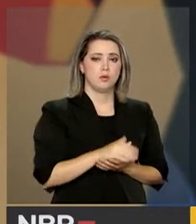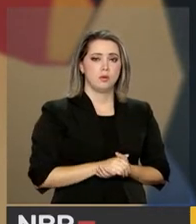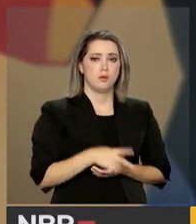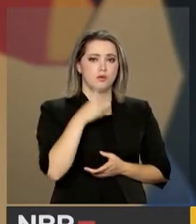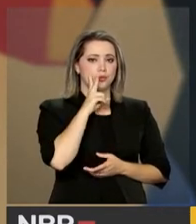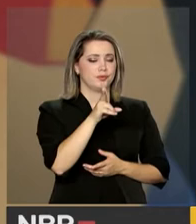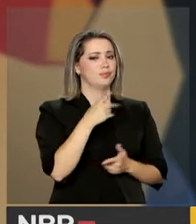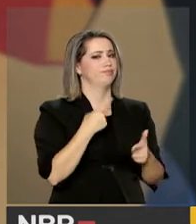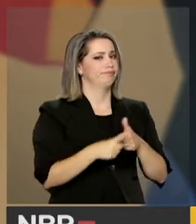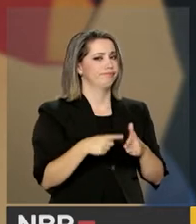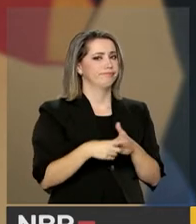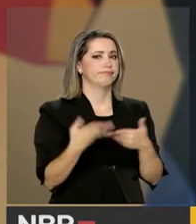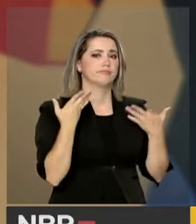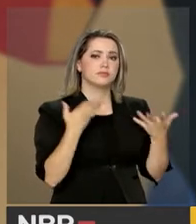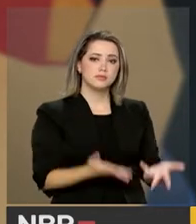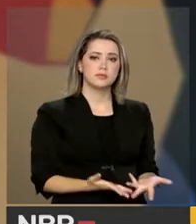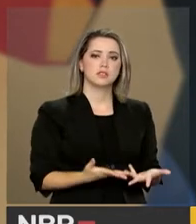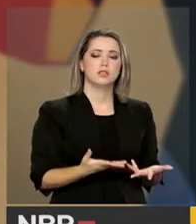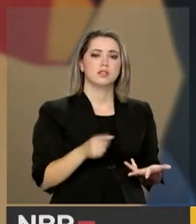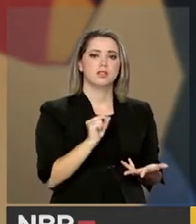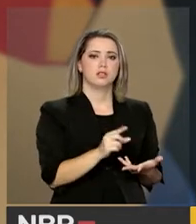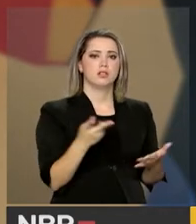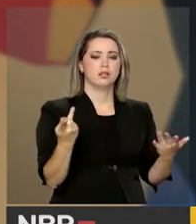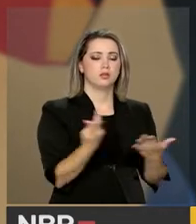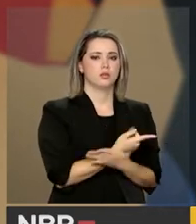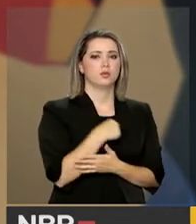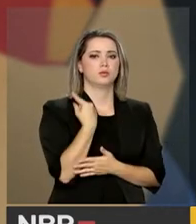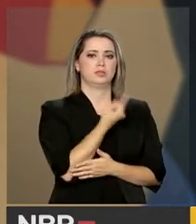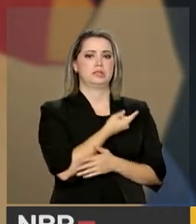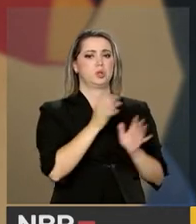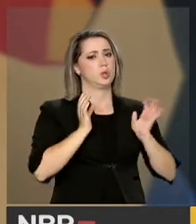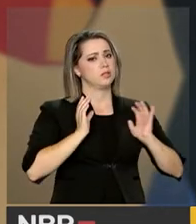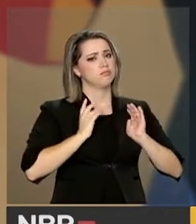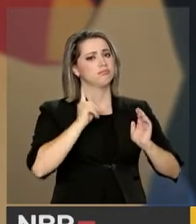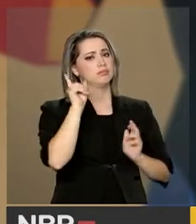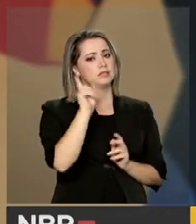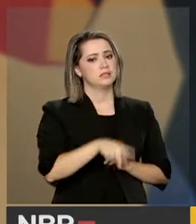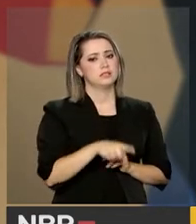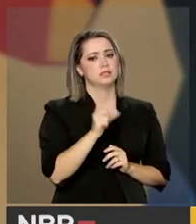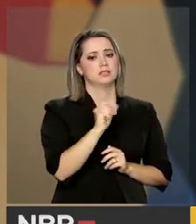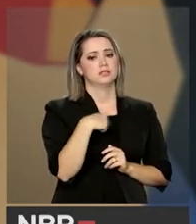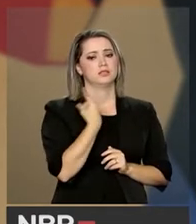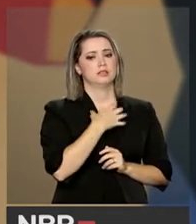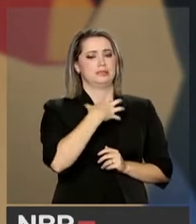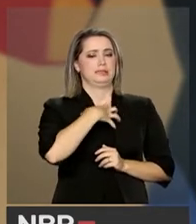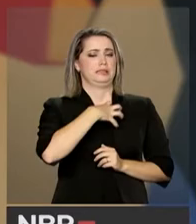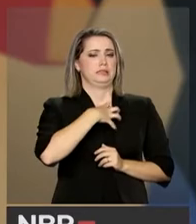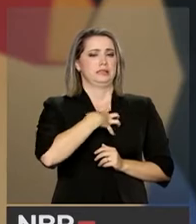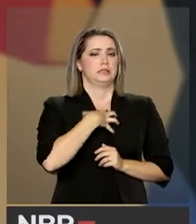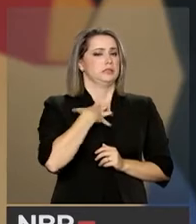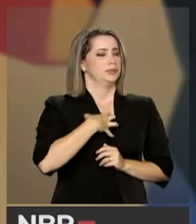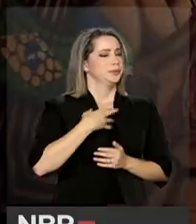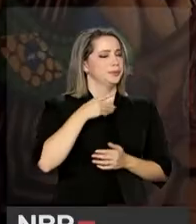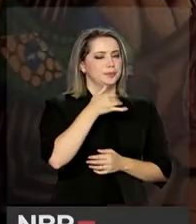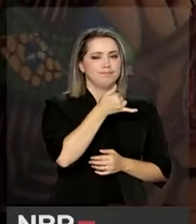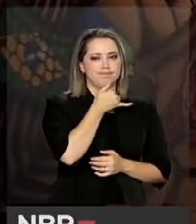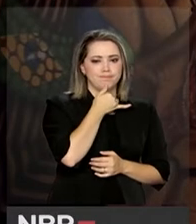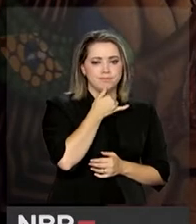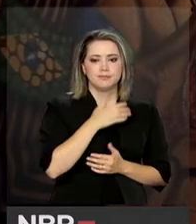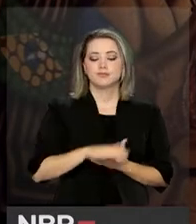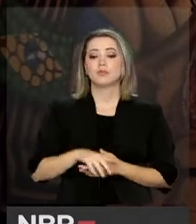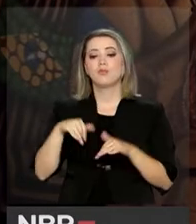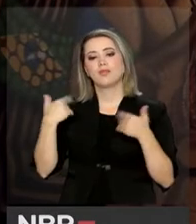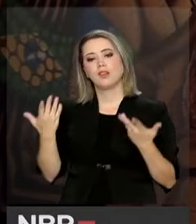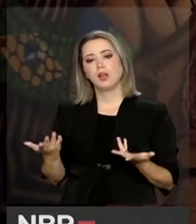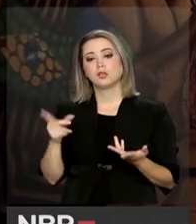um acidente como esses, né, atingindo o nosso patrimônio, nós sentimos profundamente. E